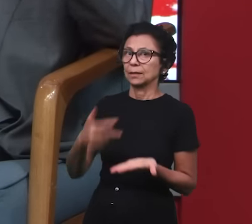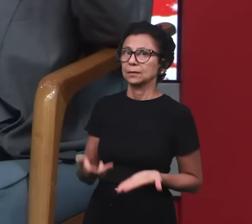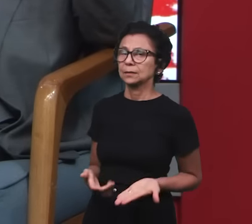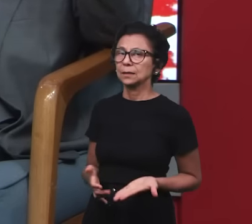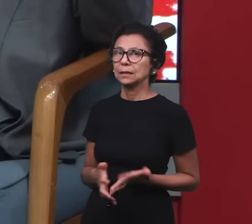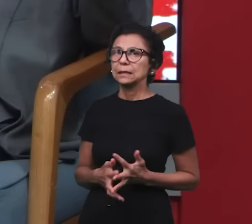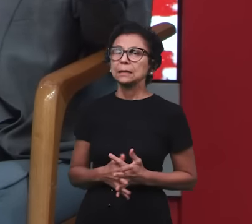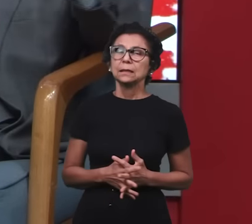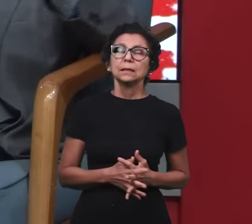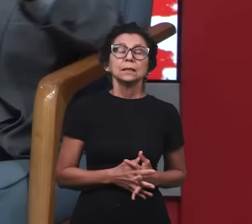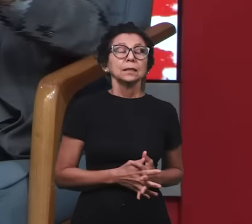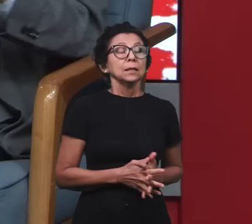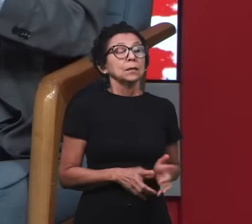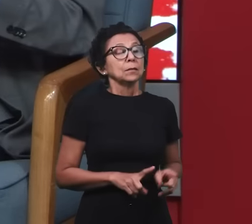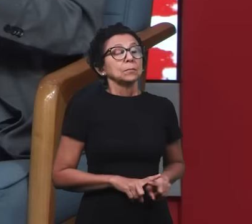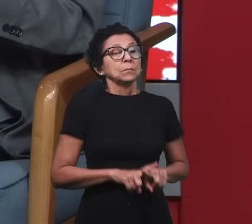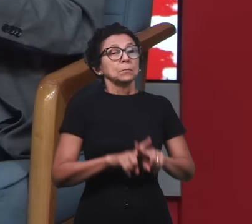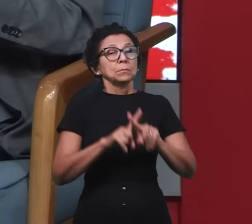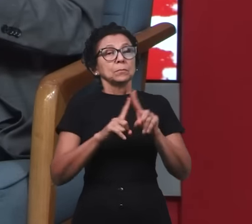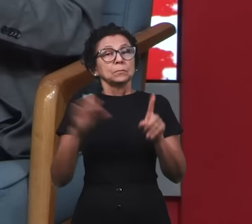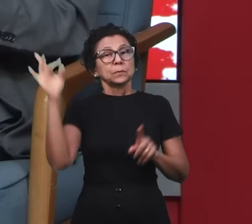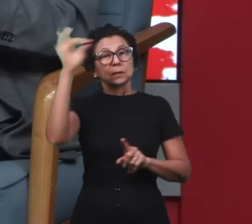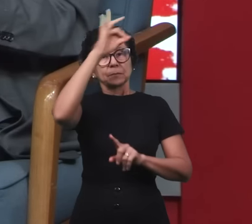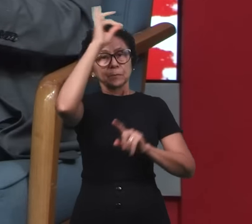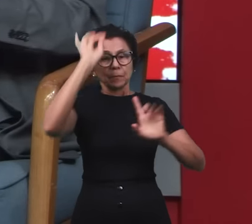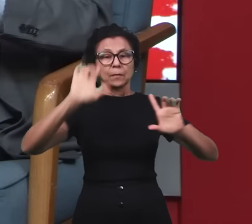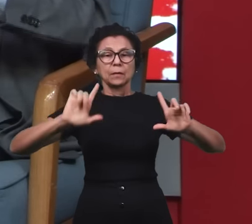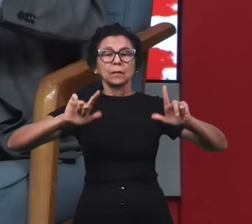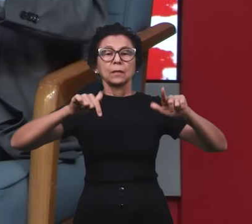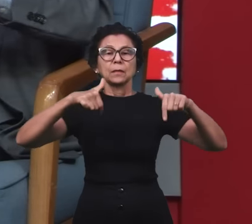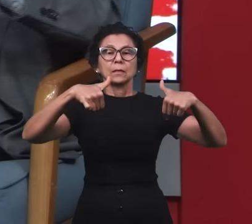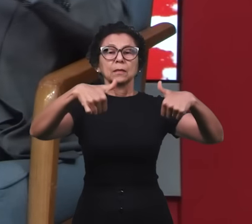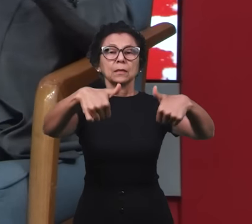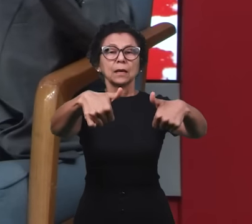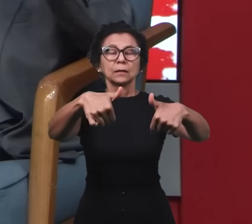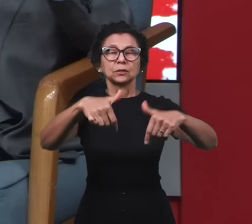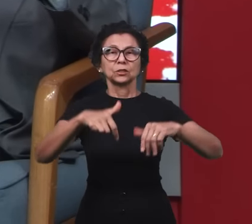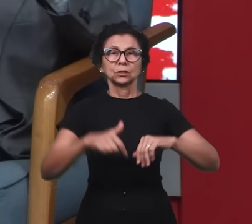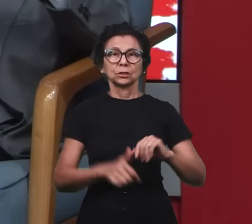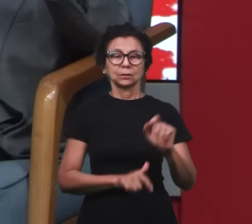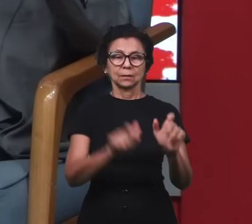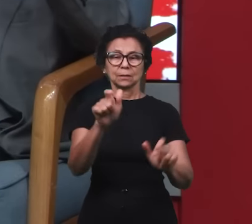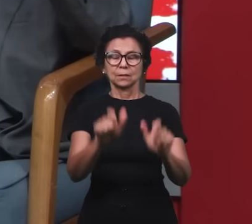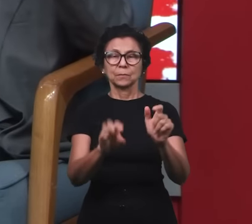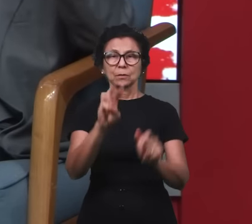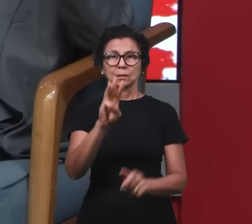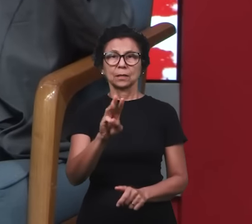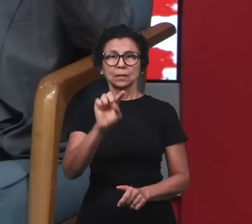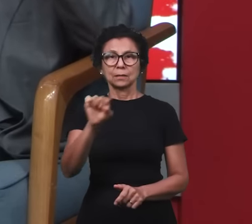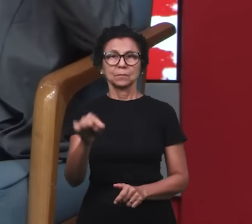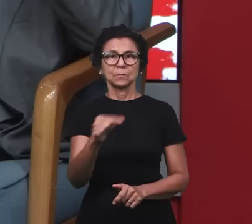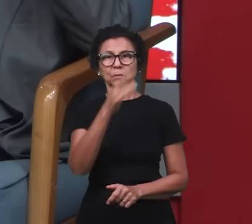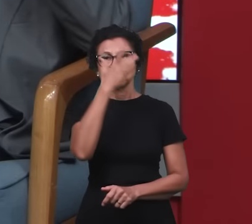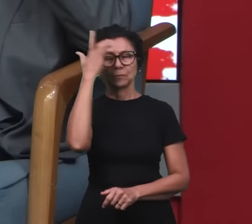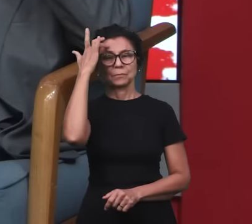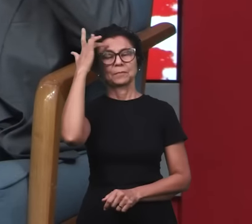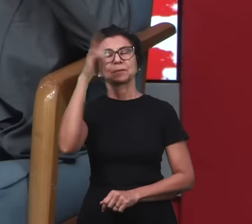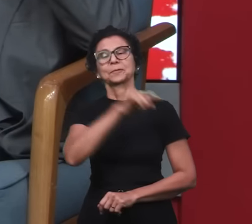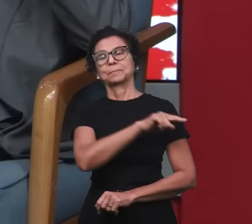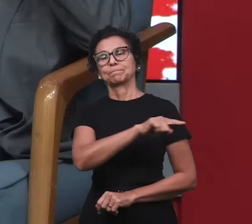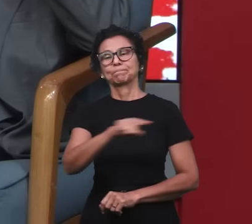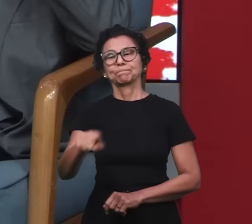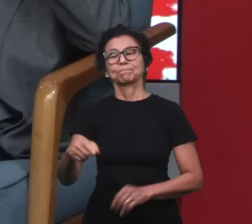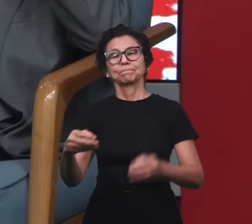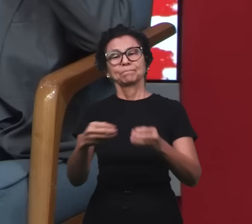o Espírito opera em todos, ali Jesus se revela àqueles 3.000. É esse